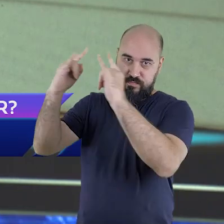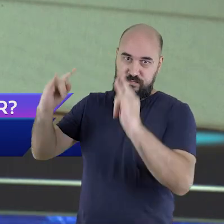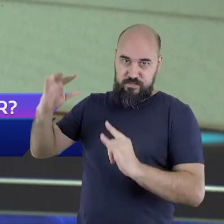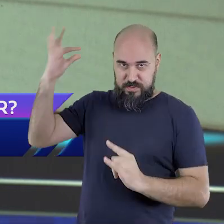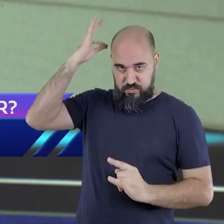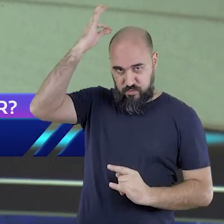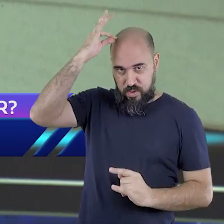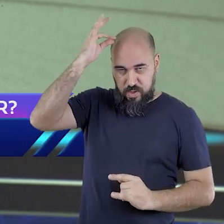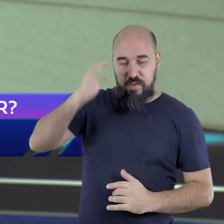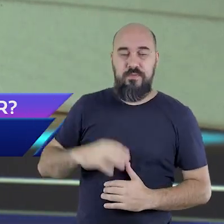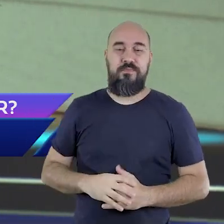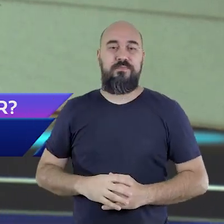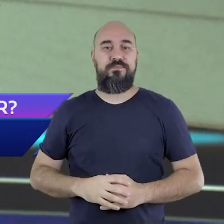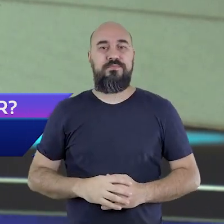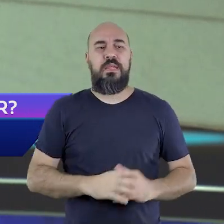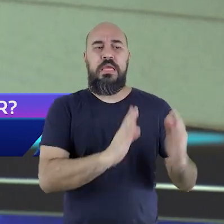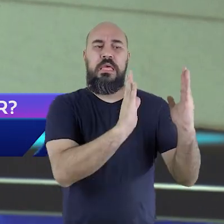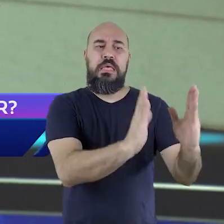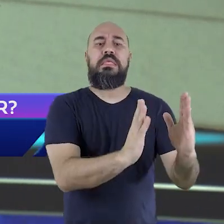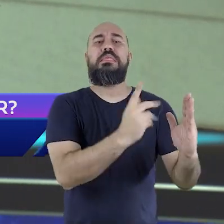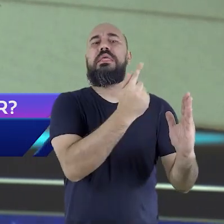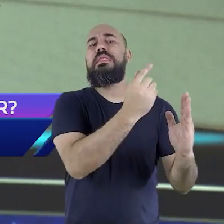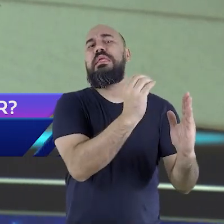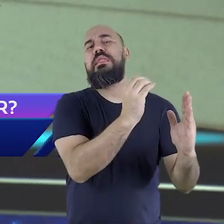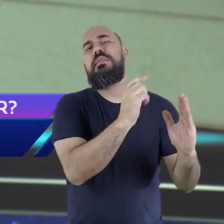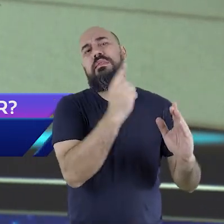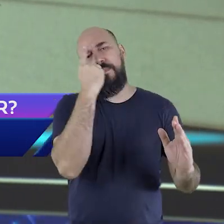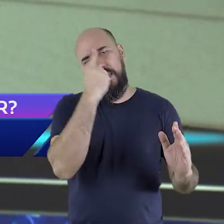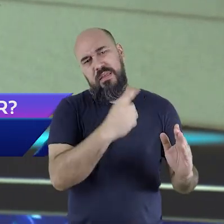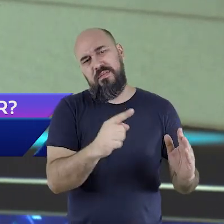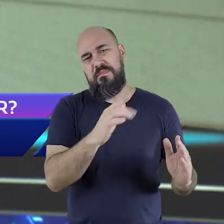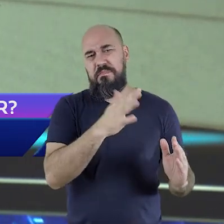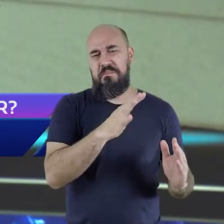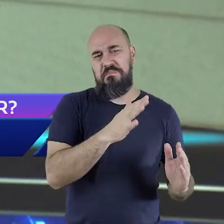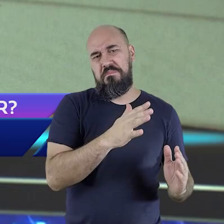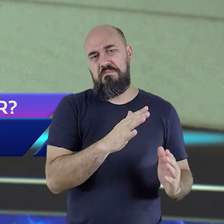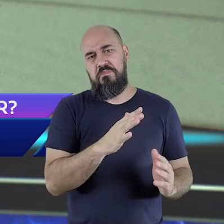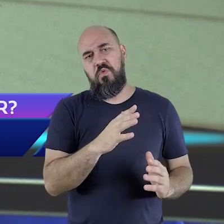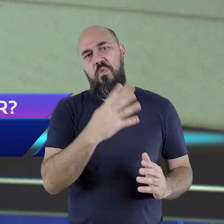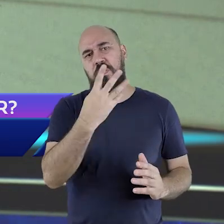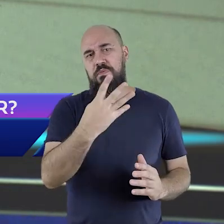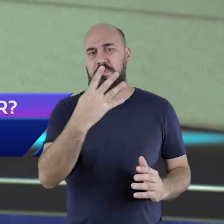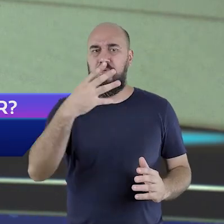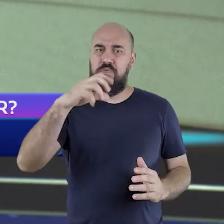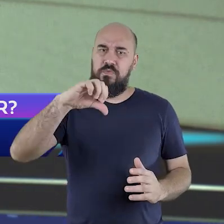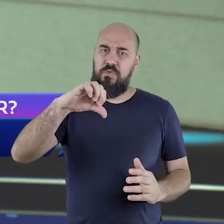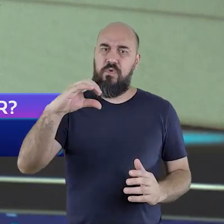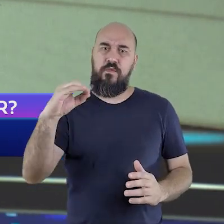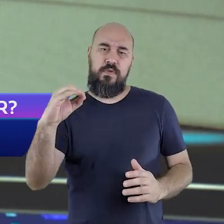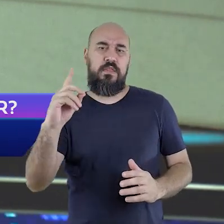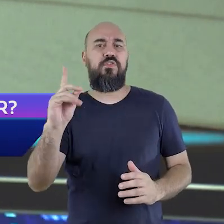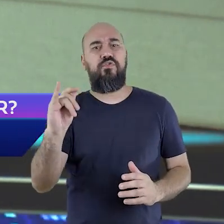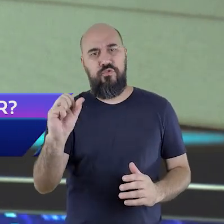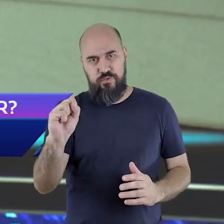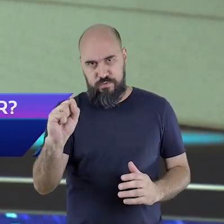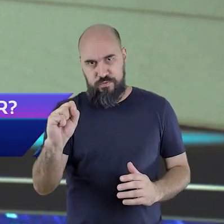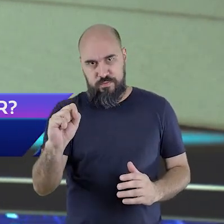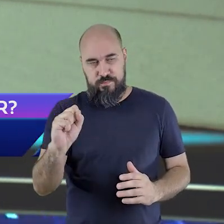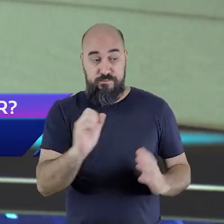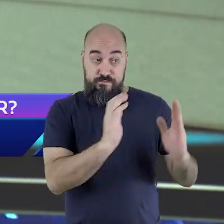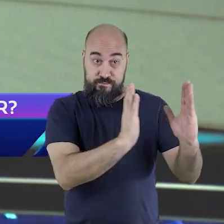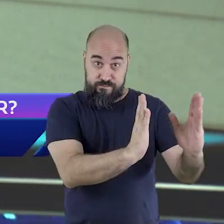semanas são 490 dias. Você dá conta? 70 vezes 7, 490.